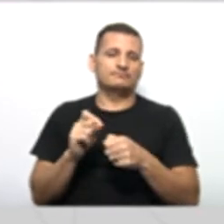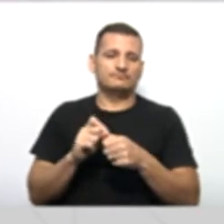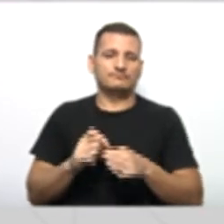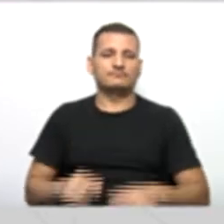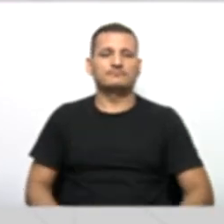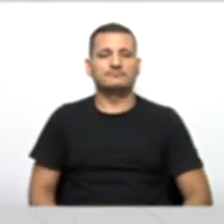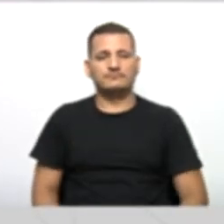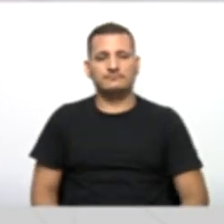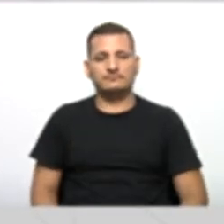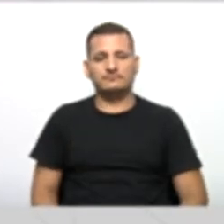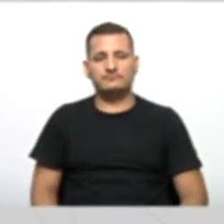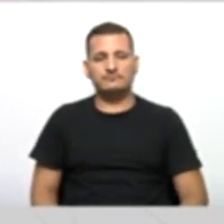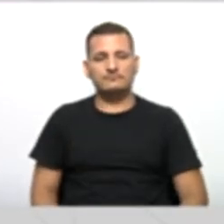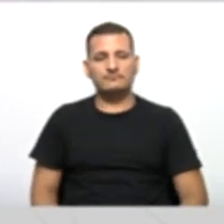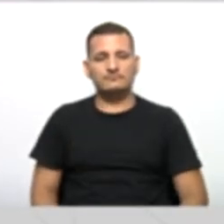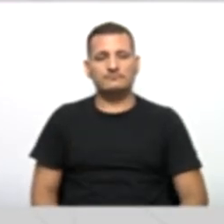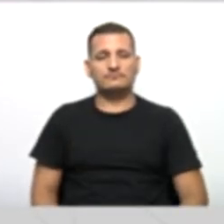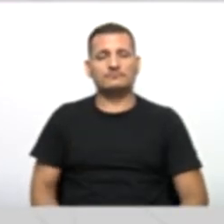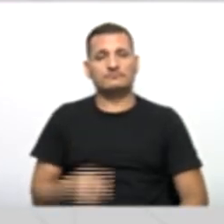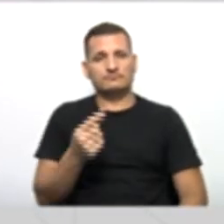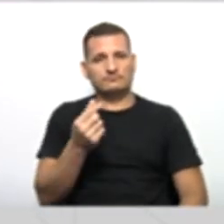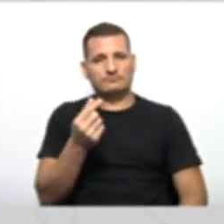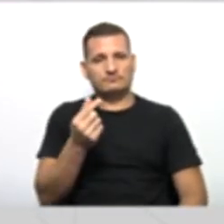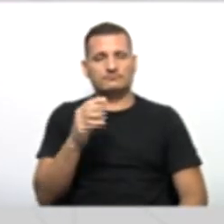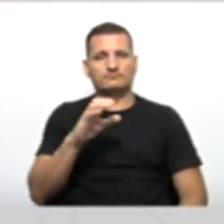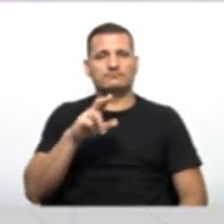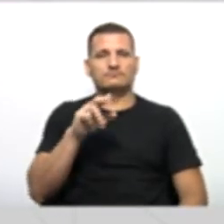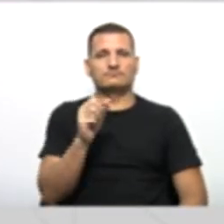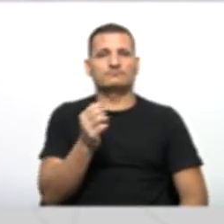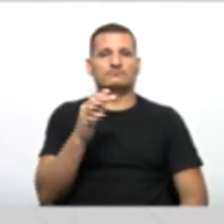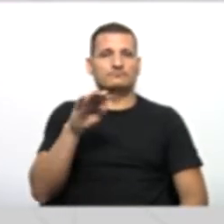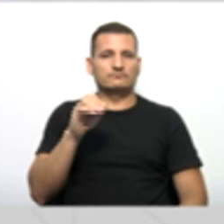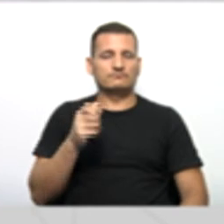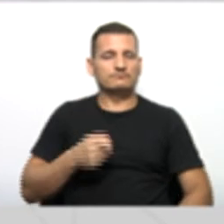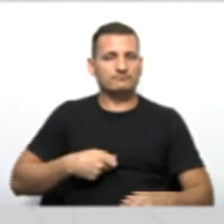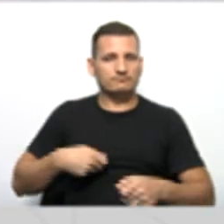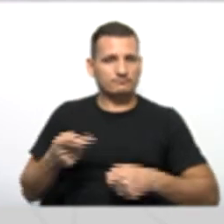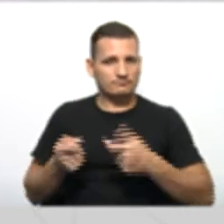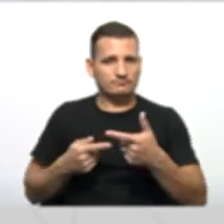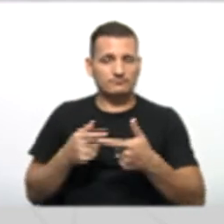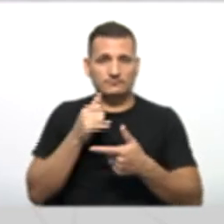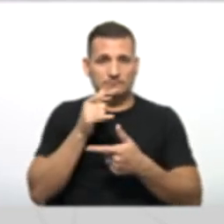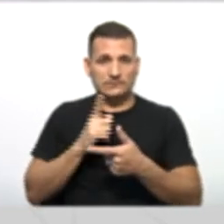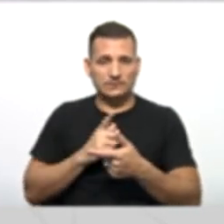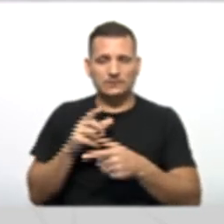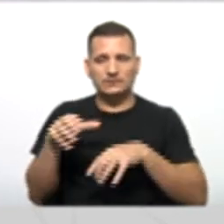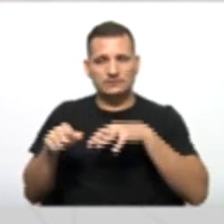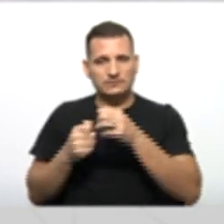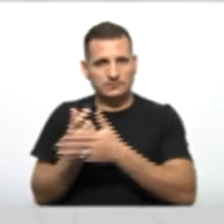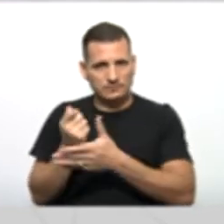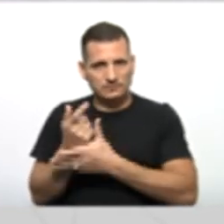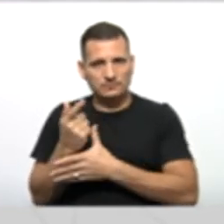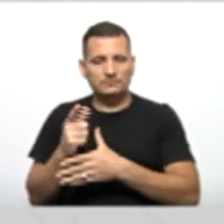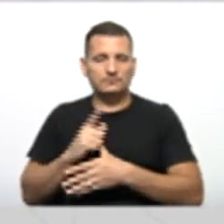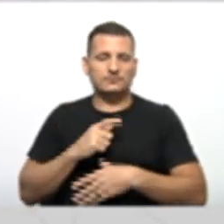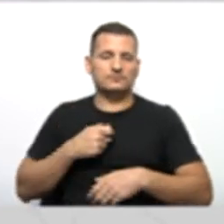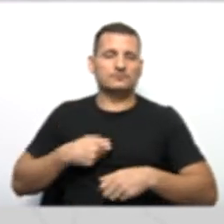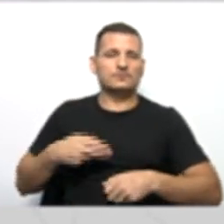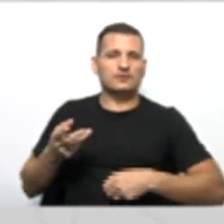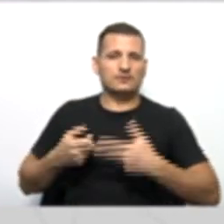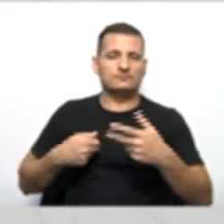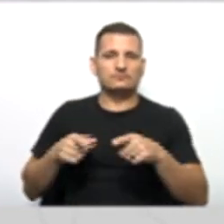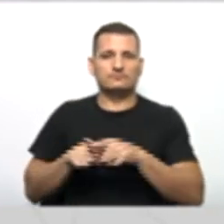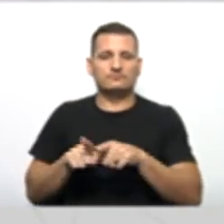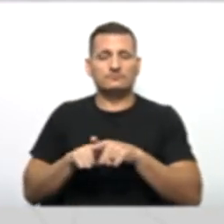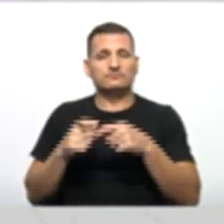tá? Custo, se a gente tem aquisição, a gente vai ter os custos, né? A gente precisa de dinheiro para comprar